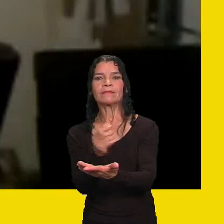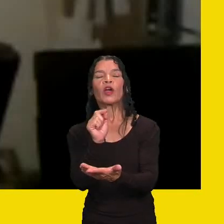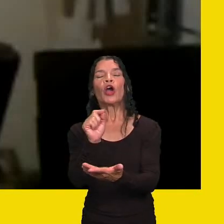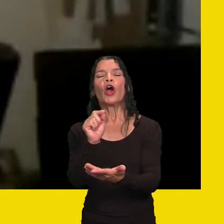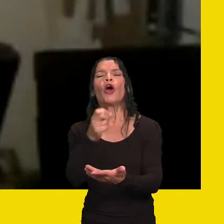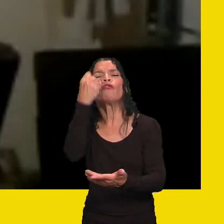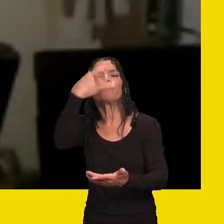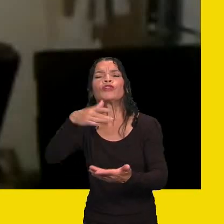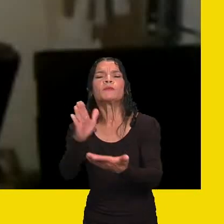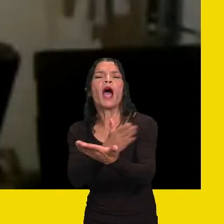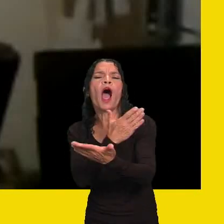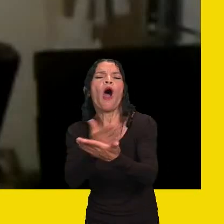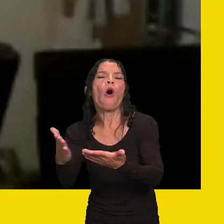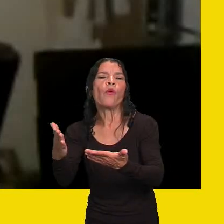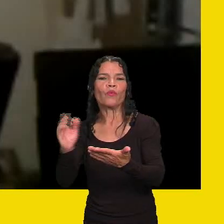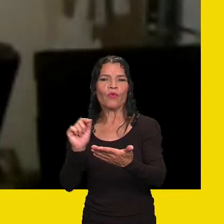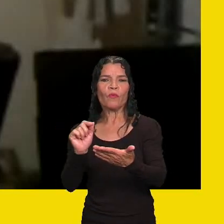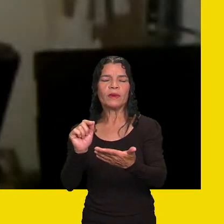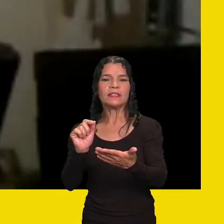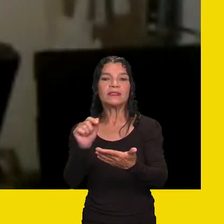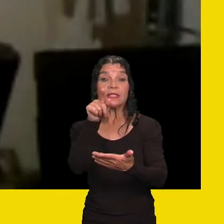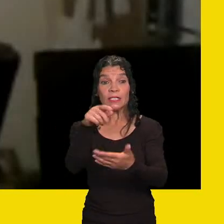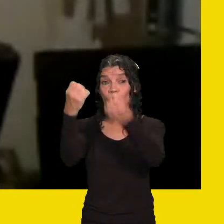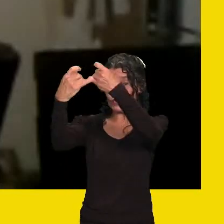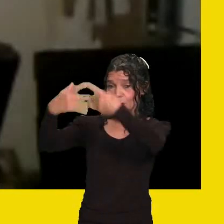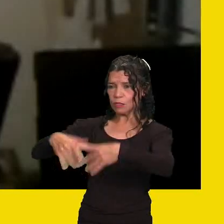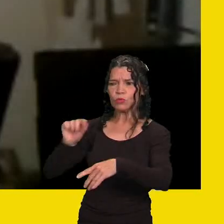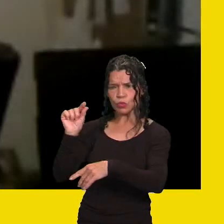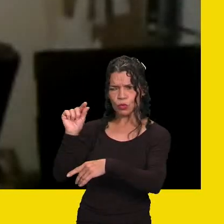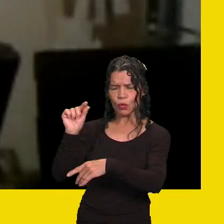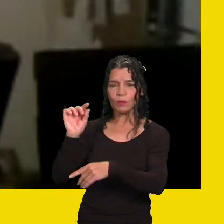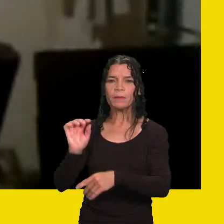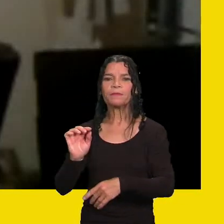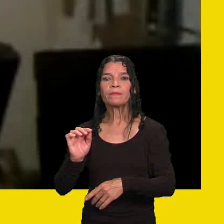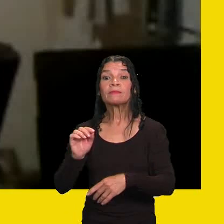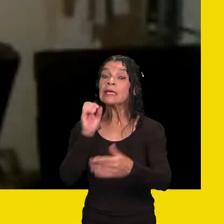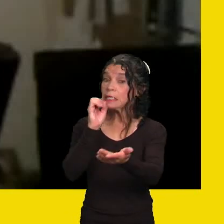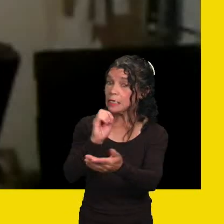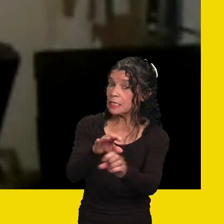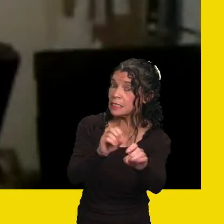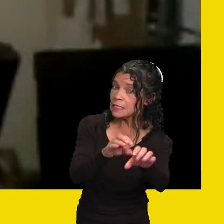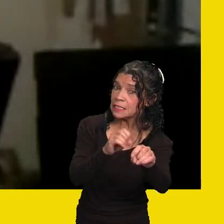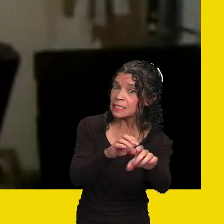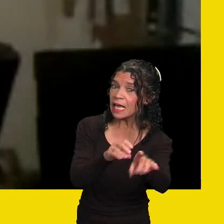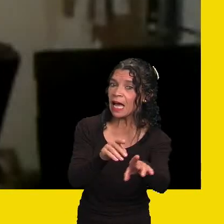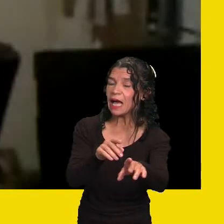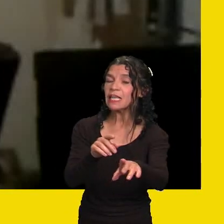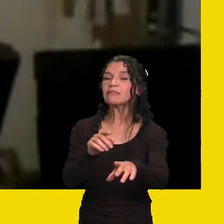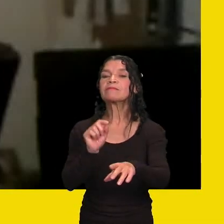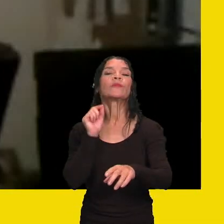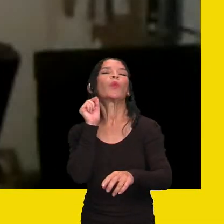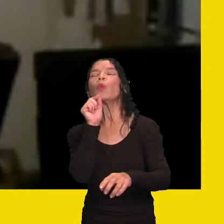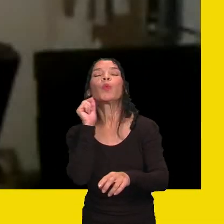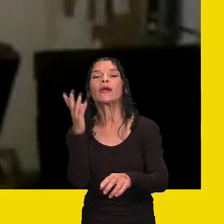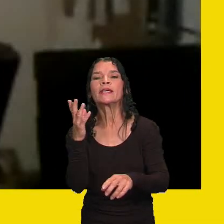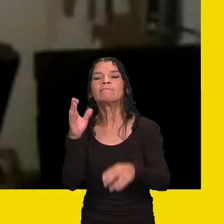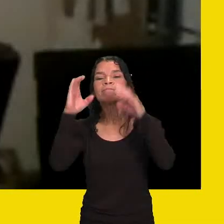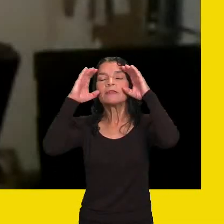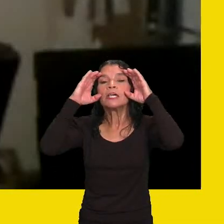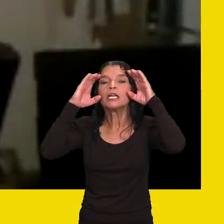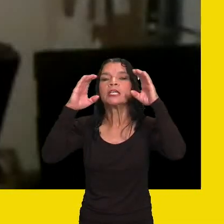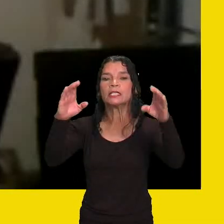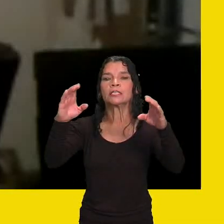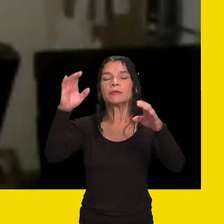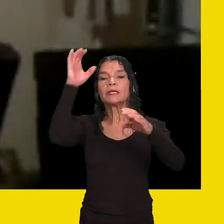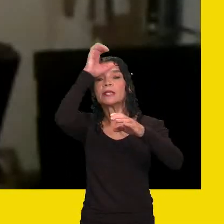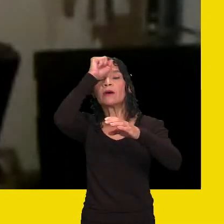algumas dentro do que você, dentro da sua fala, que ensinar exige respeito aos